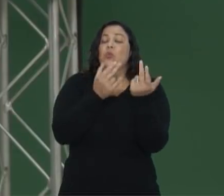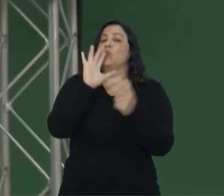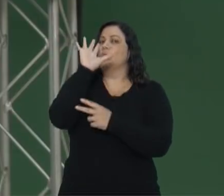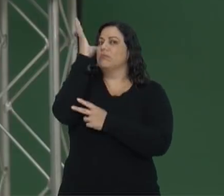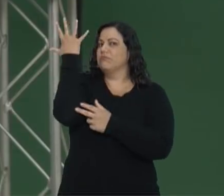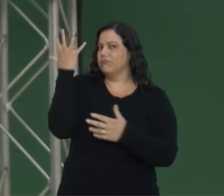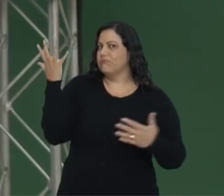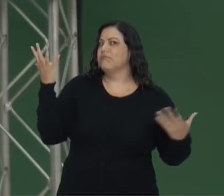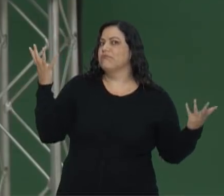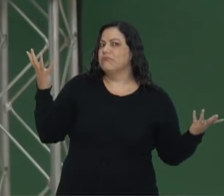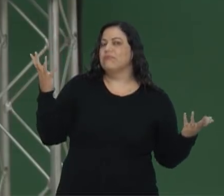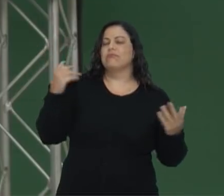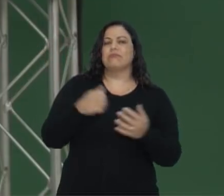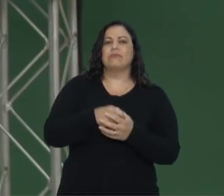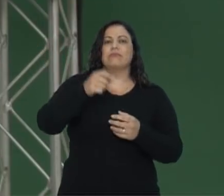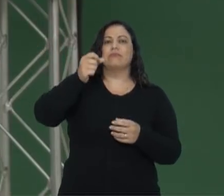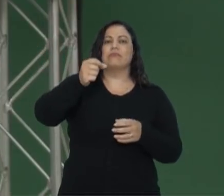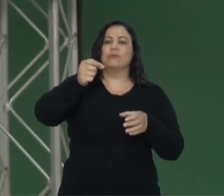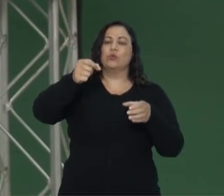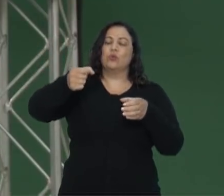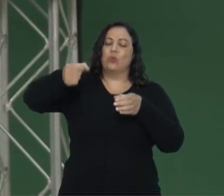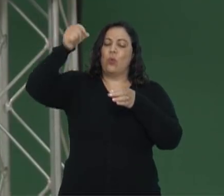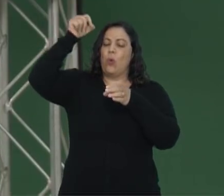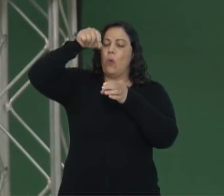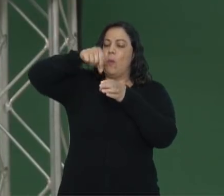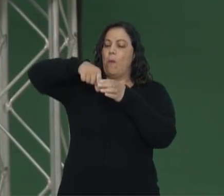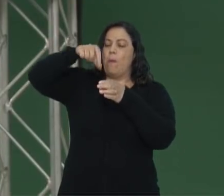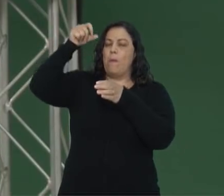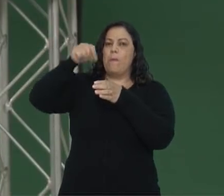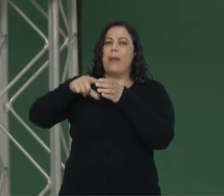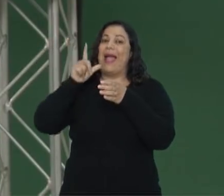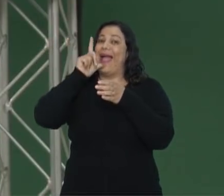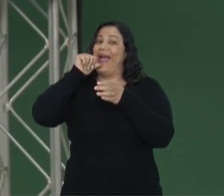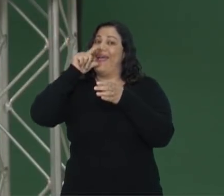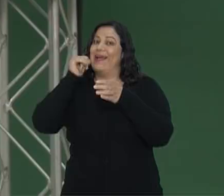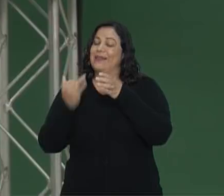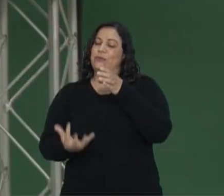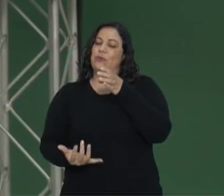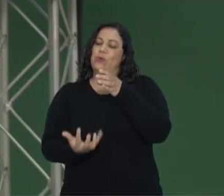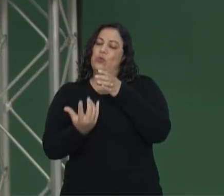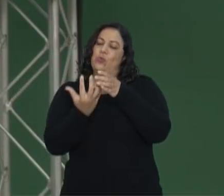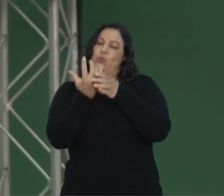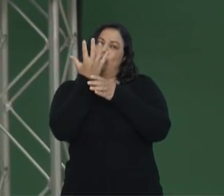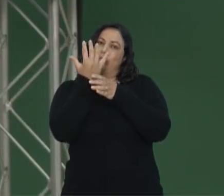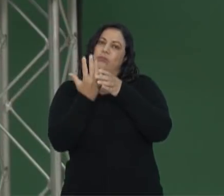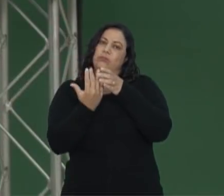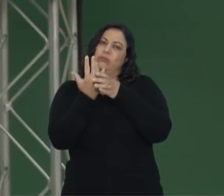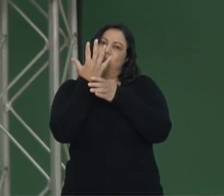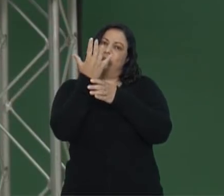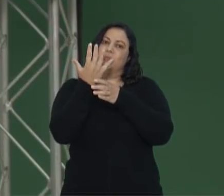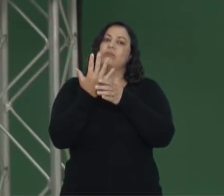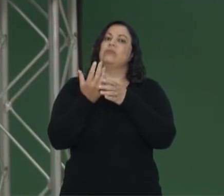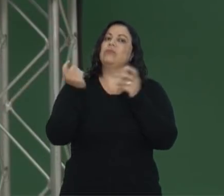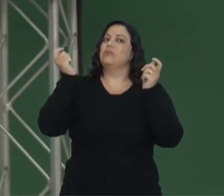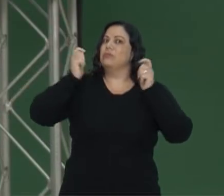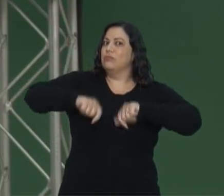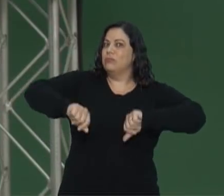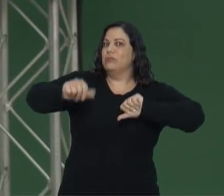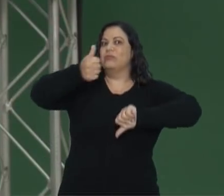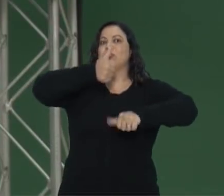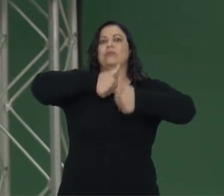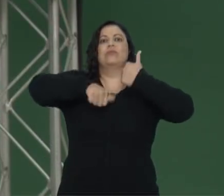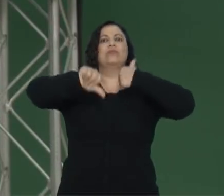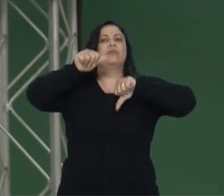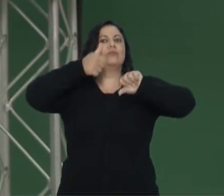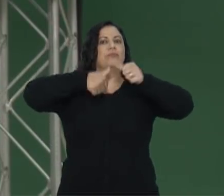acontece no comprimido efervescente. Quando ele entra em contato com a água, eu tenho uma reação química, ou seja, eu tenho